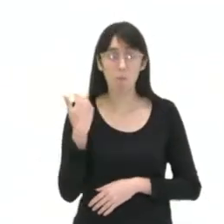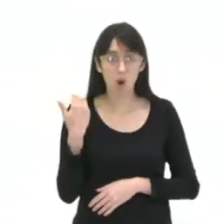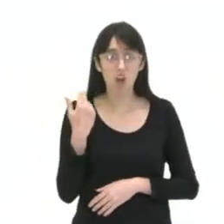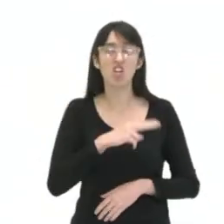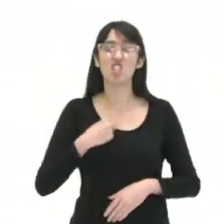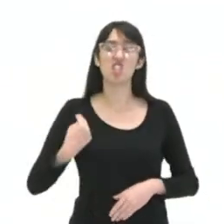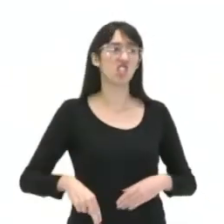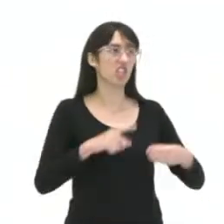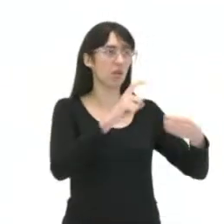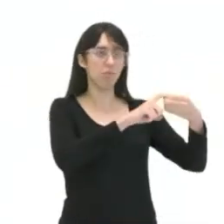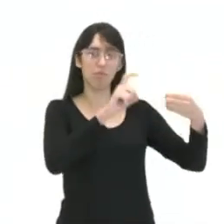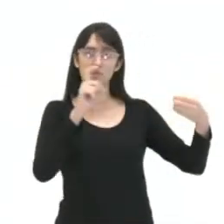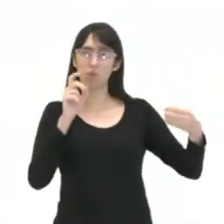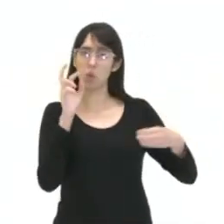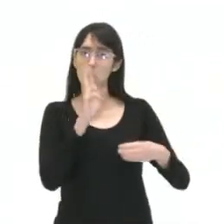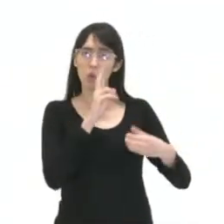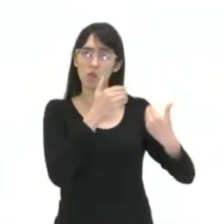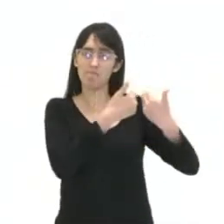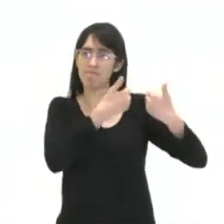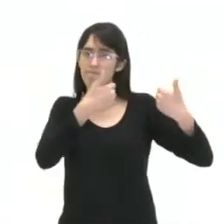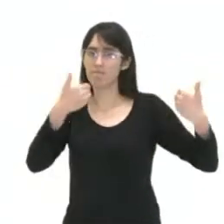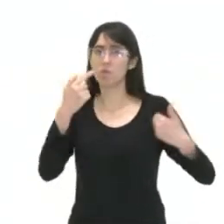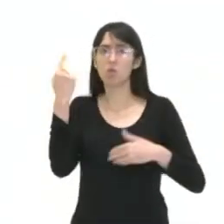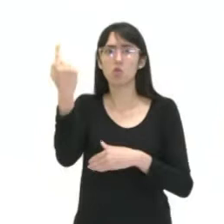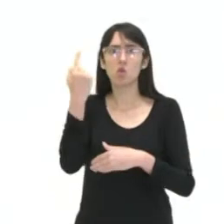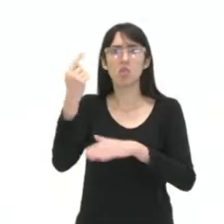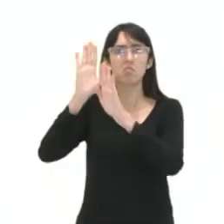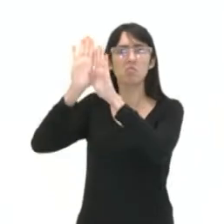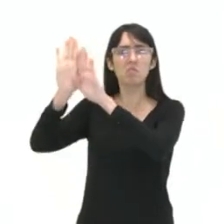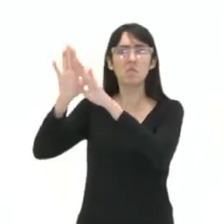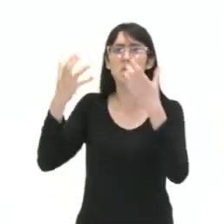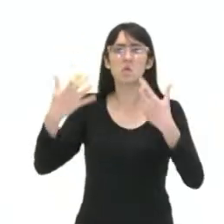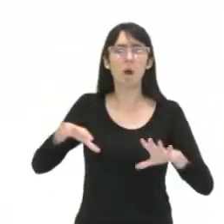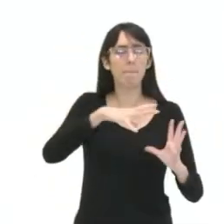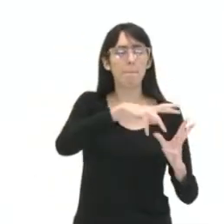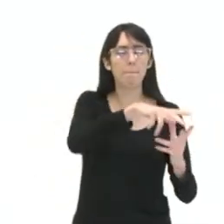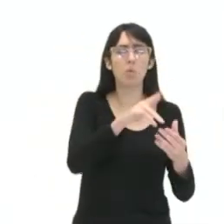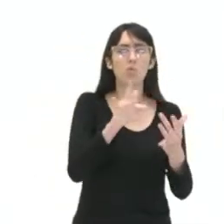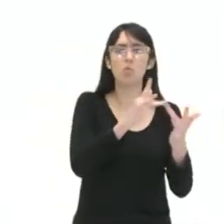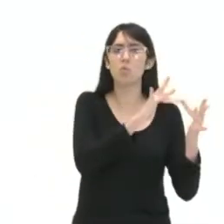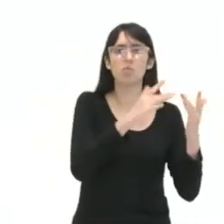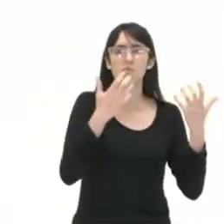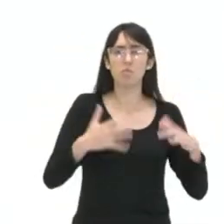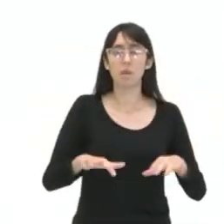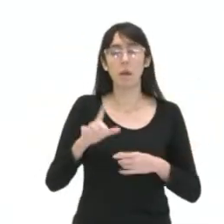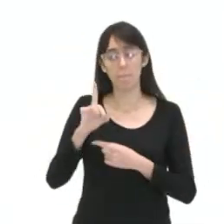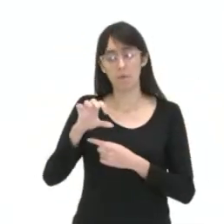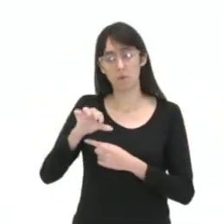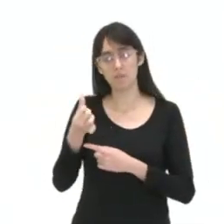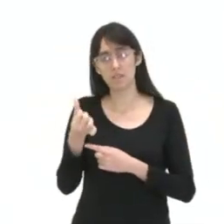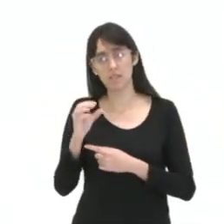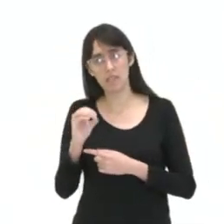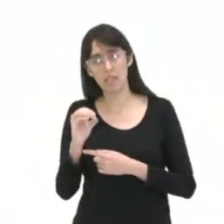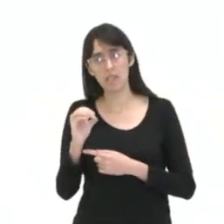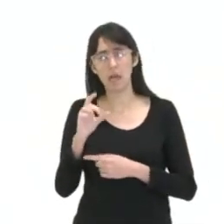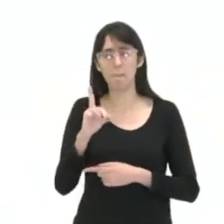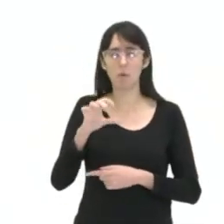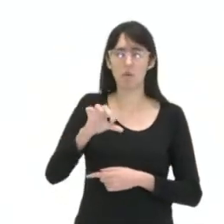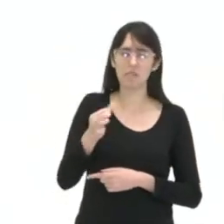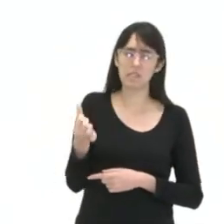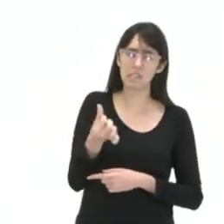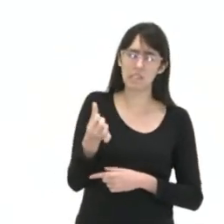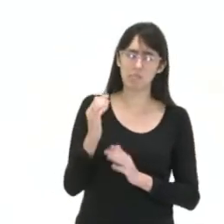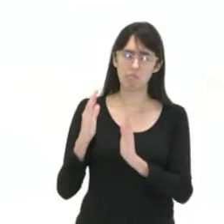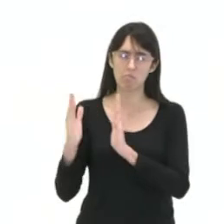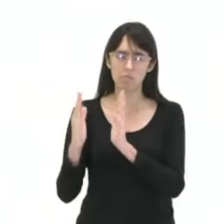Soviética e passa a se isolar de todo o resto do mundo. Então, entre 1960 e 66, a China viveu